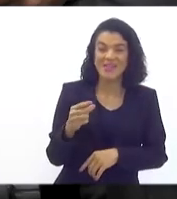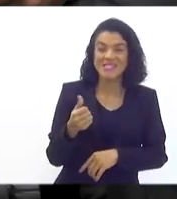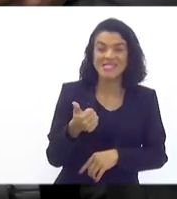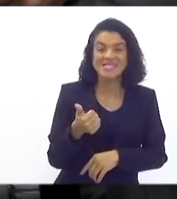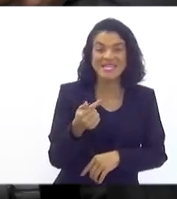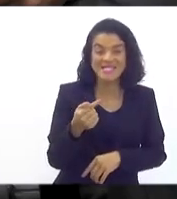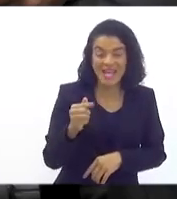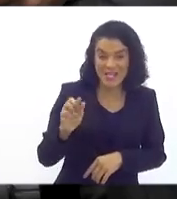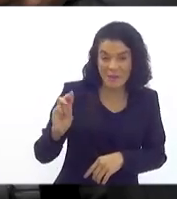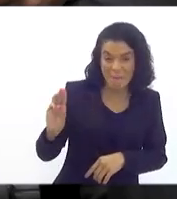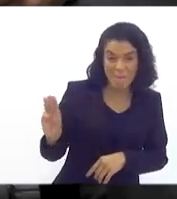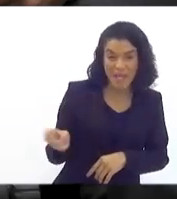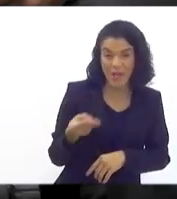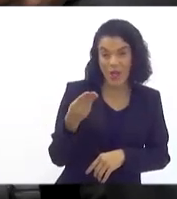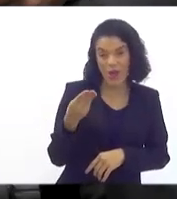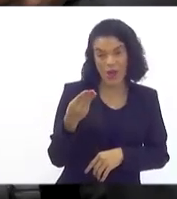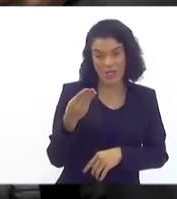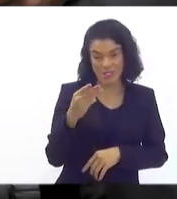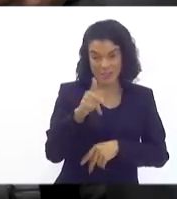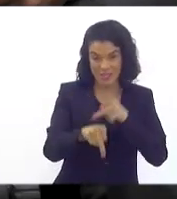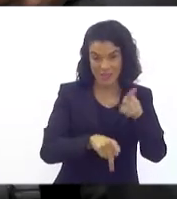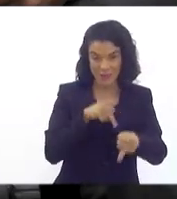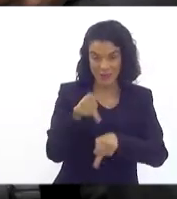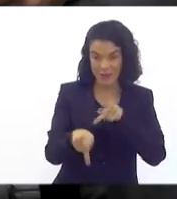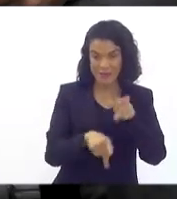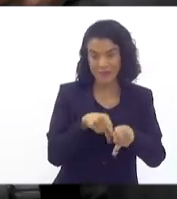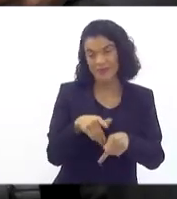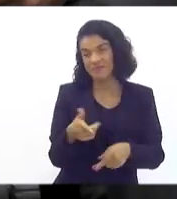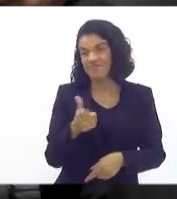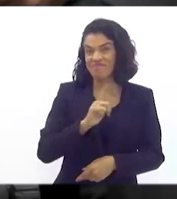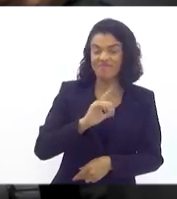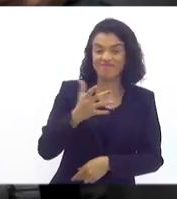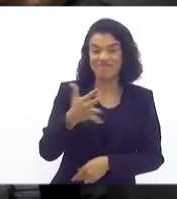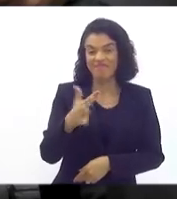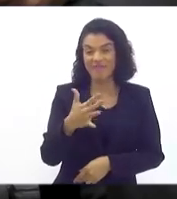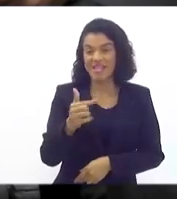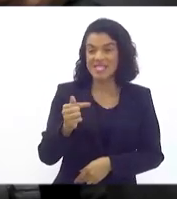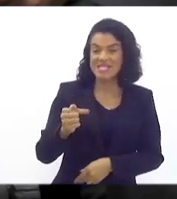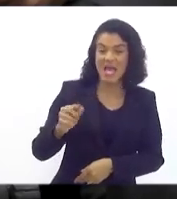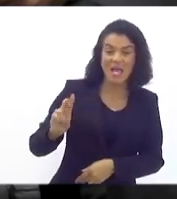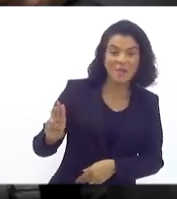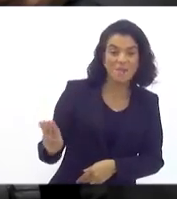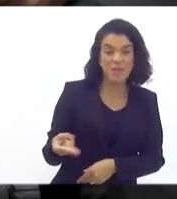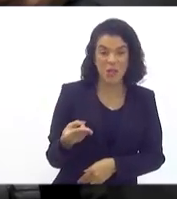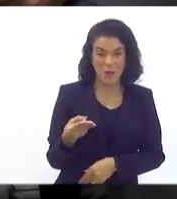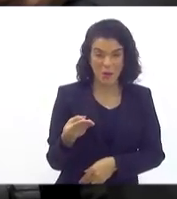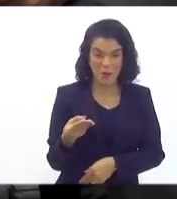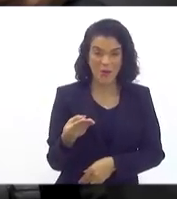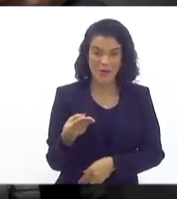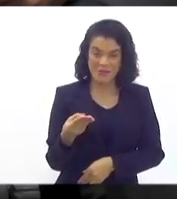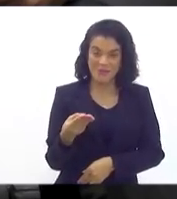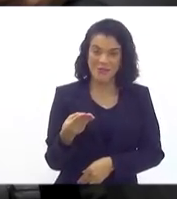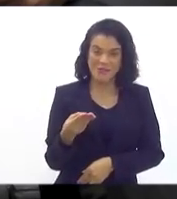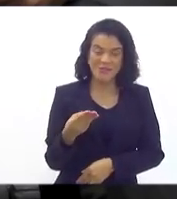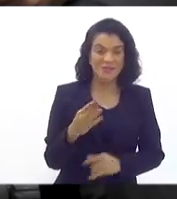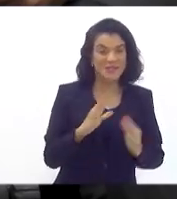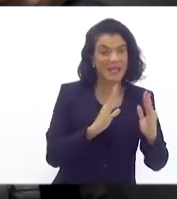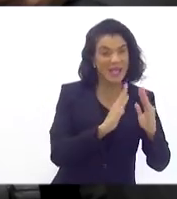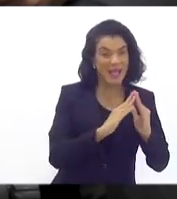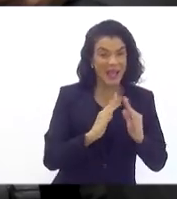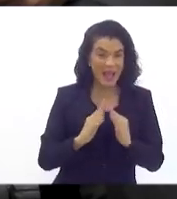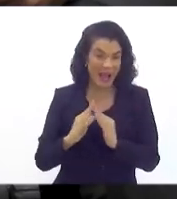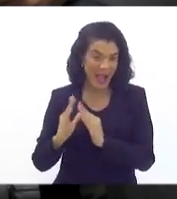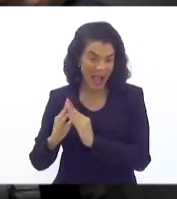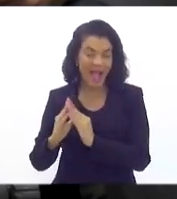temos 17 milhões de habitantes nós temos pelo menos Vamos botar aí 7 milhões 8 milhões 7 milhões de dólares para serem